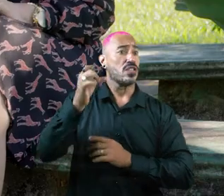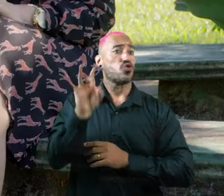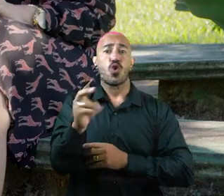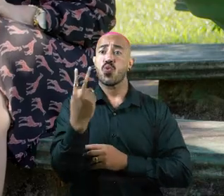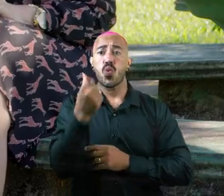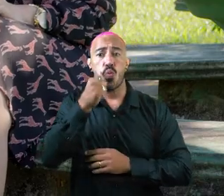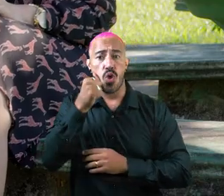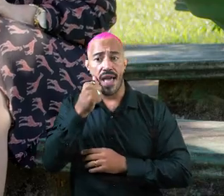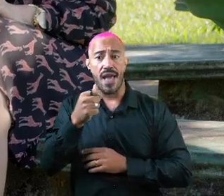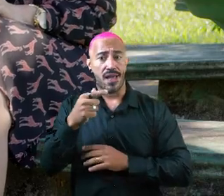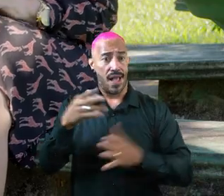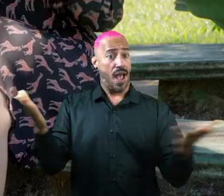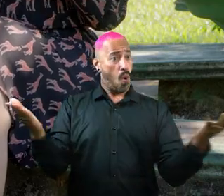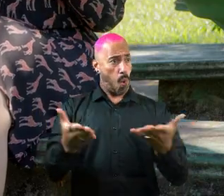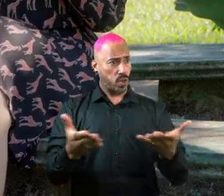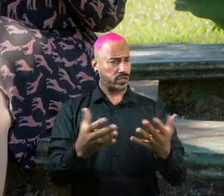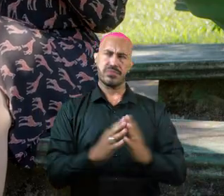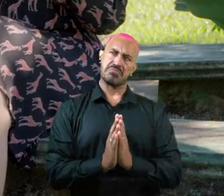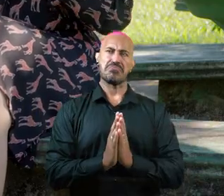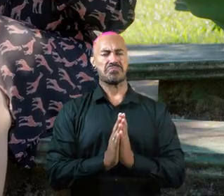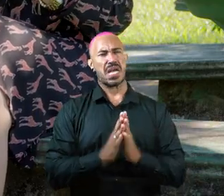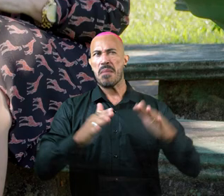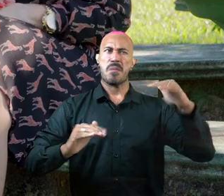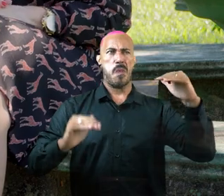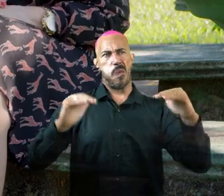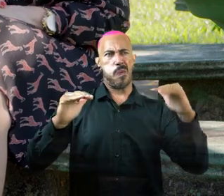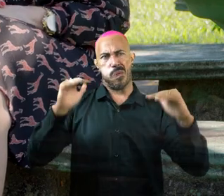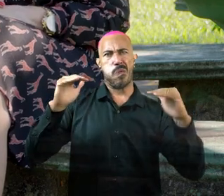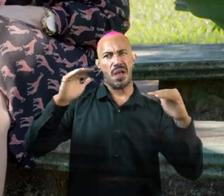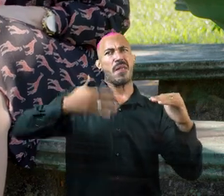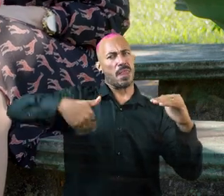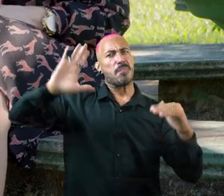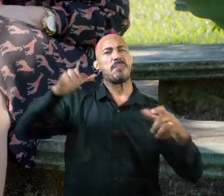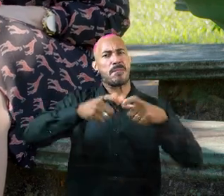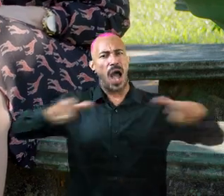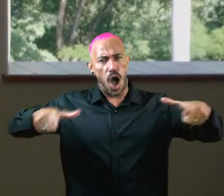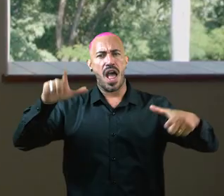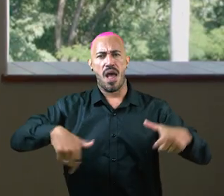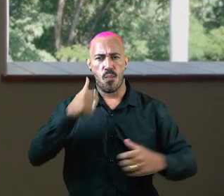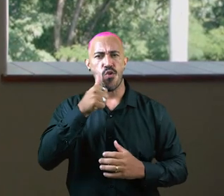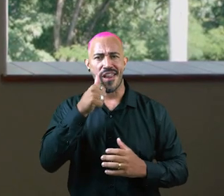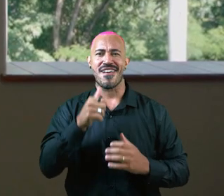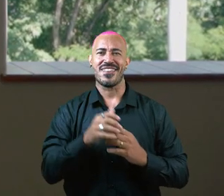aqui. Hoje, estou dizendo que é... talvez até ultrapassando um pouquinho os 50% das meninas.